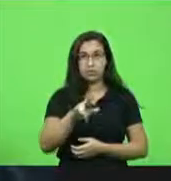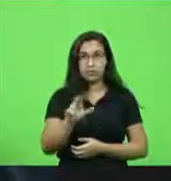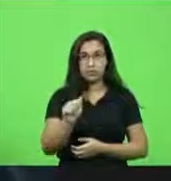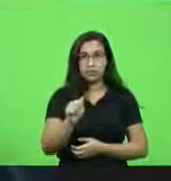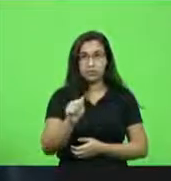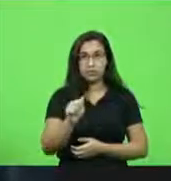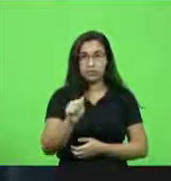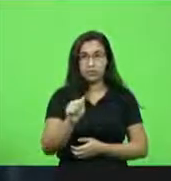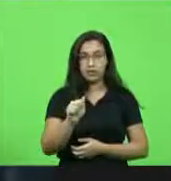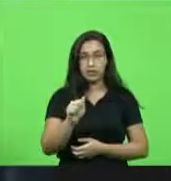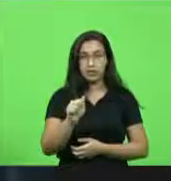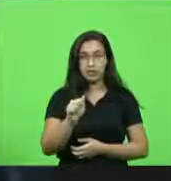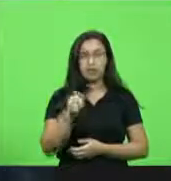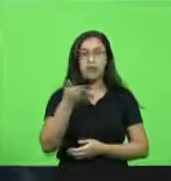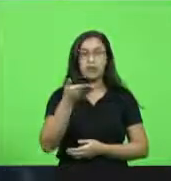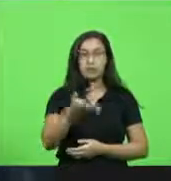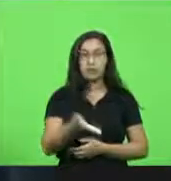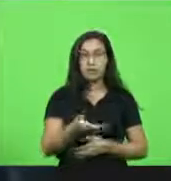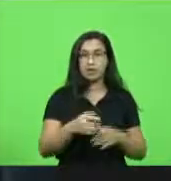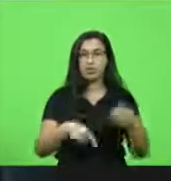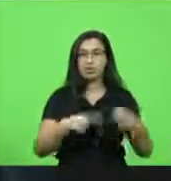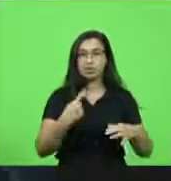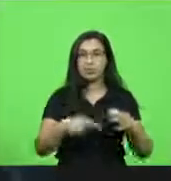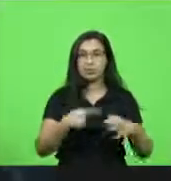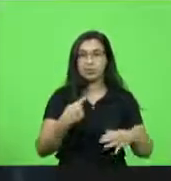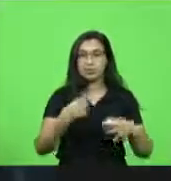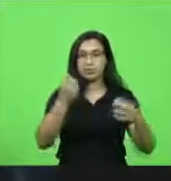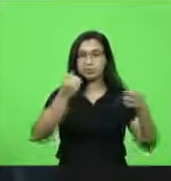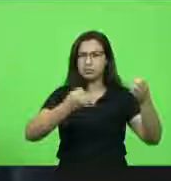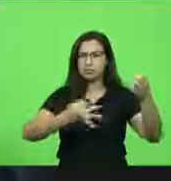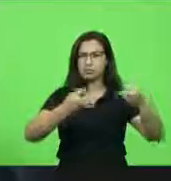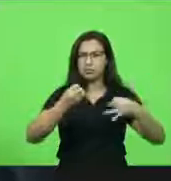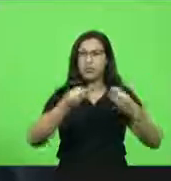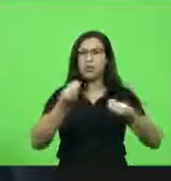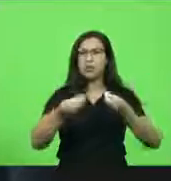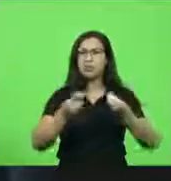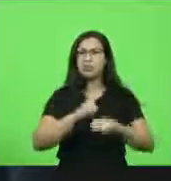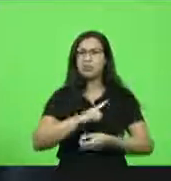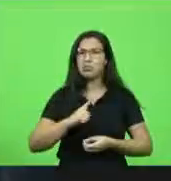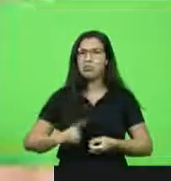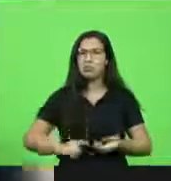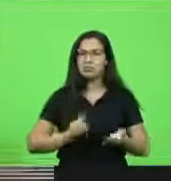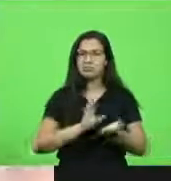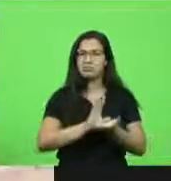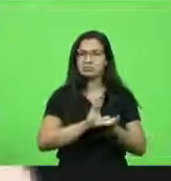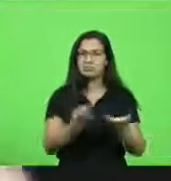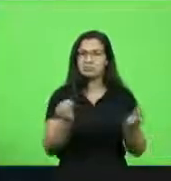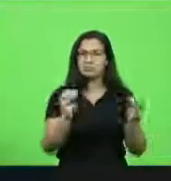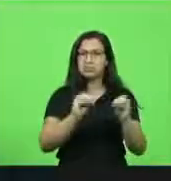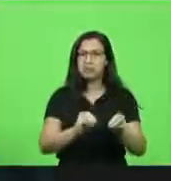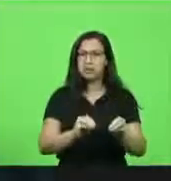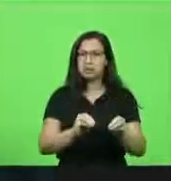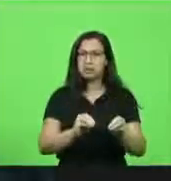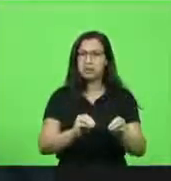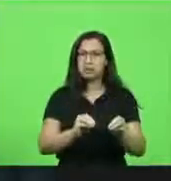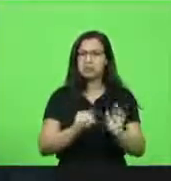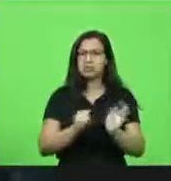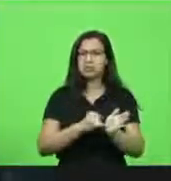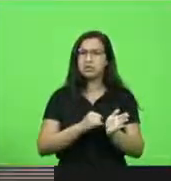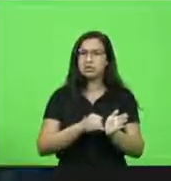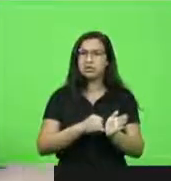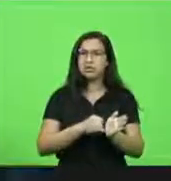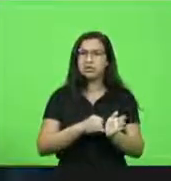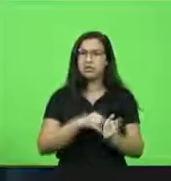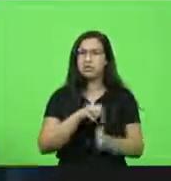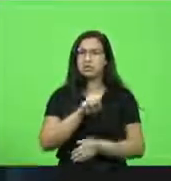Tiago Vieira, para que ele compareça à comissão para dar explicações como o governo pretende colocar esses R$200 milhões de impostos dos